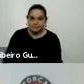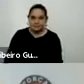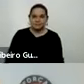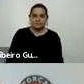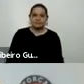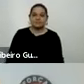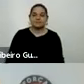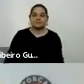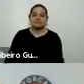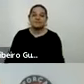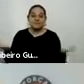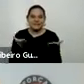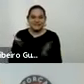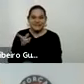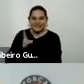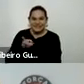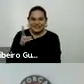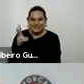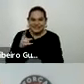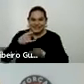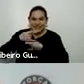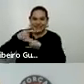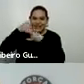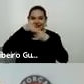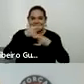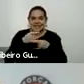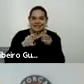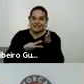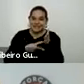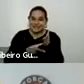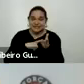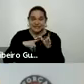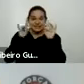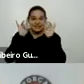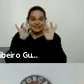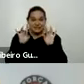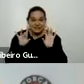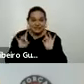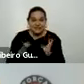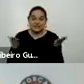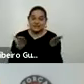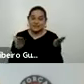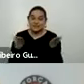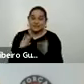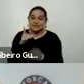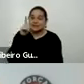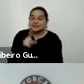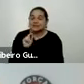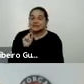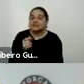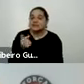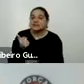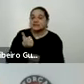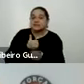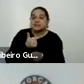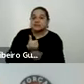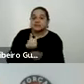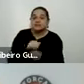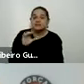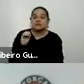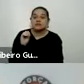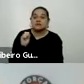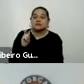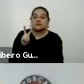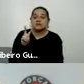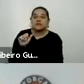E dando sequência aqui à live SBC, nós temos a especial de hoje, que é com o nosso dirigente Oswaldo Silveira.